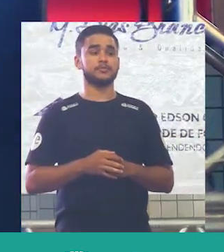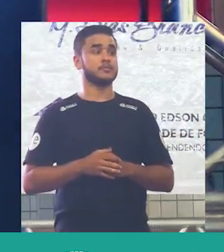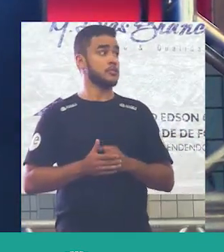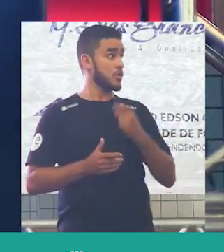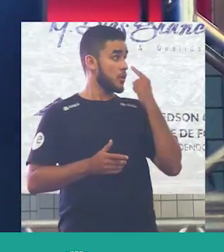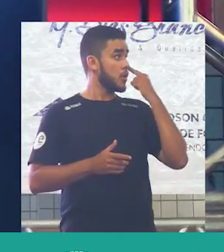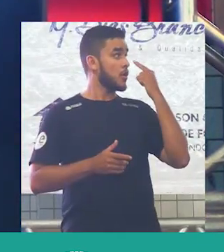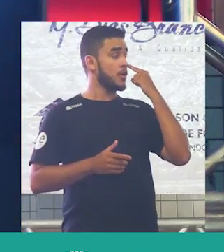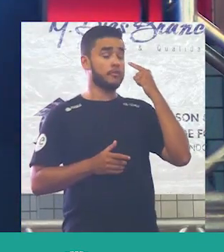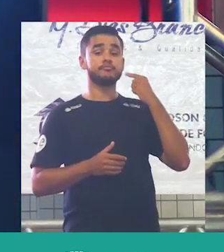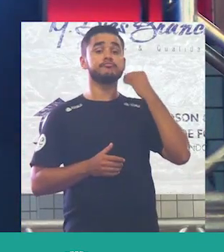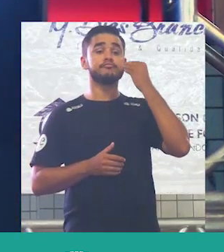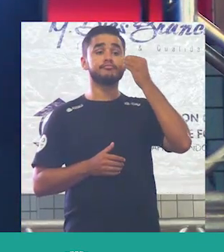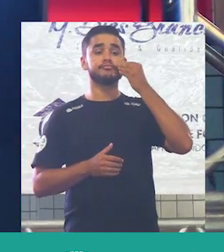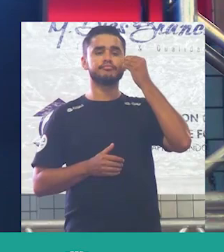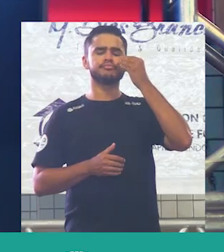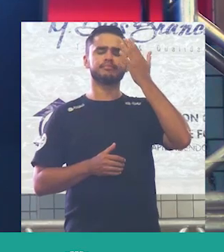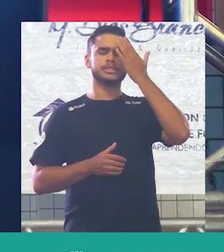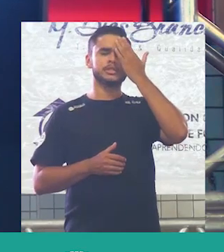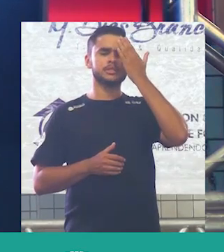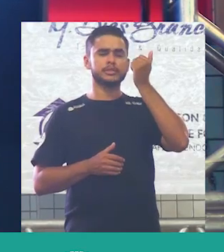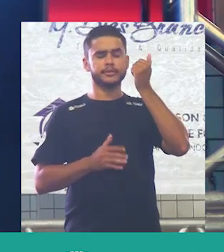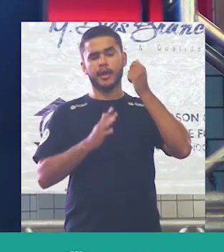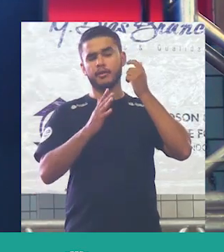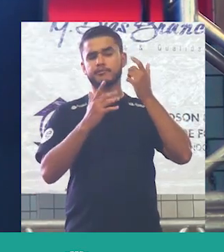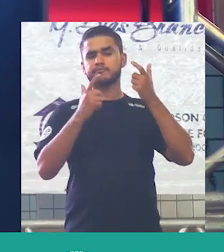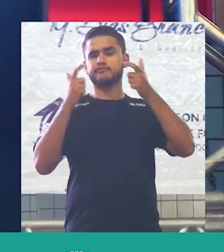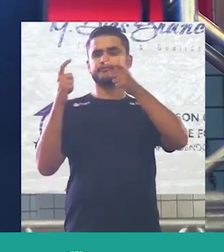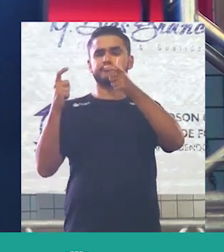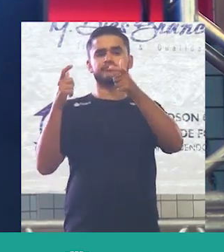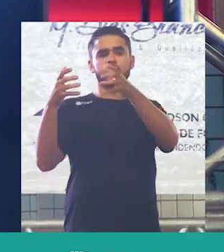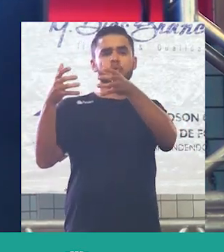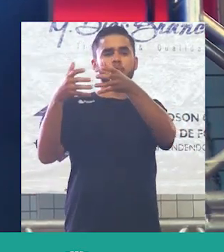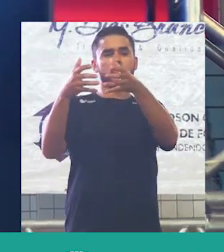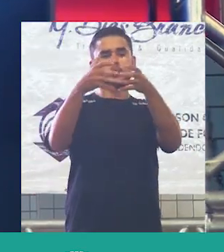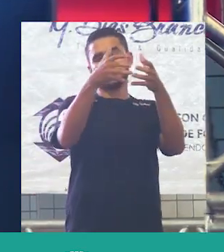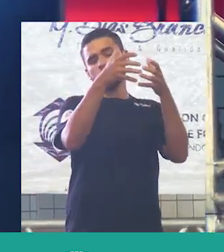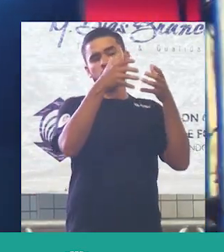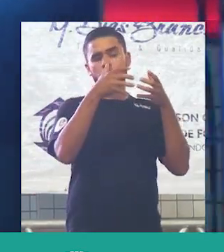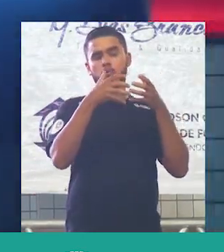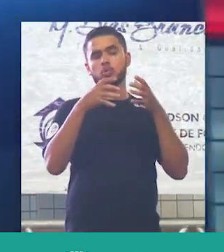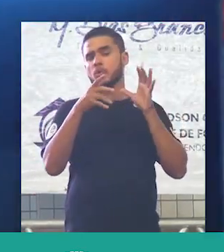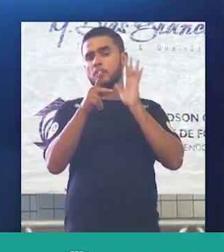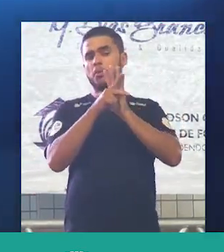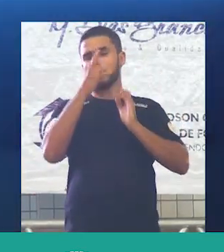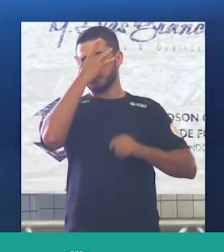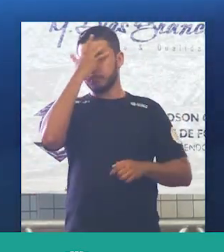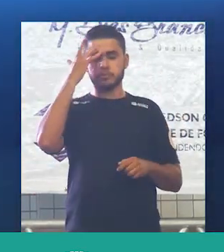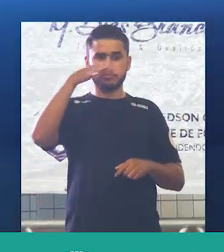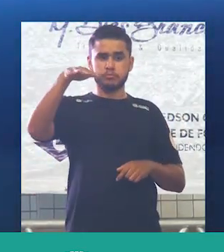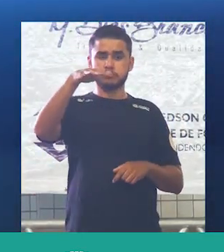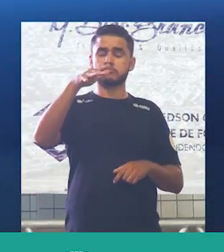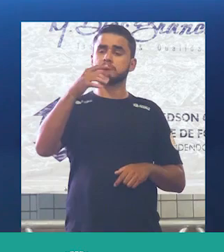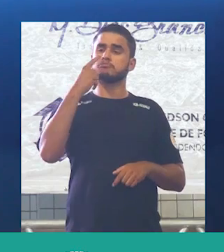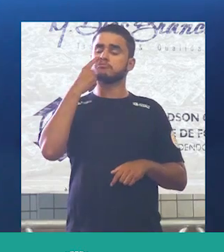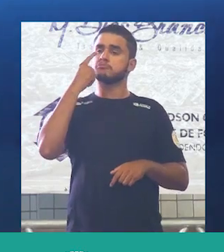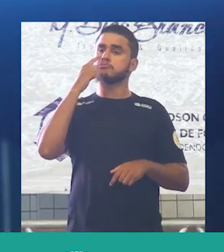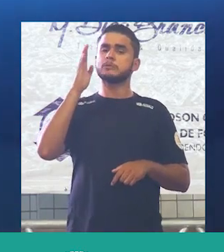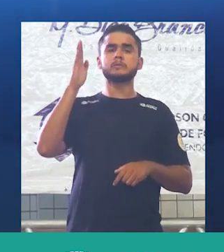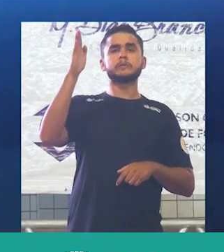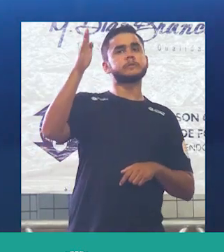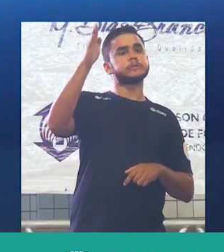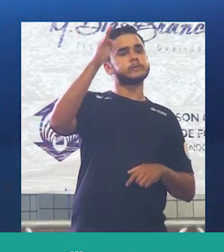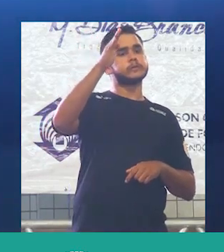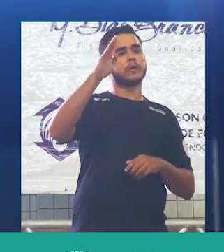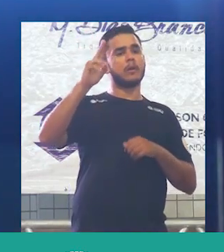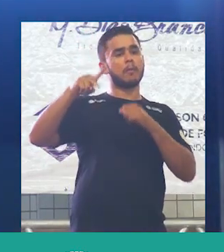A experiência que tenho de lidar com aldeias de diversas nações me tem feito ver que nunca